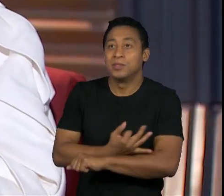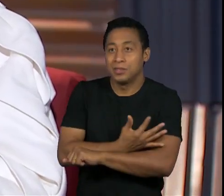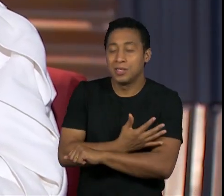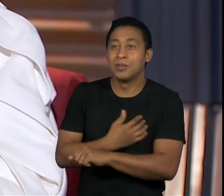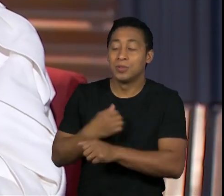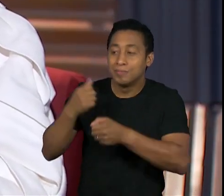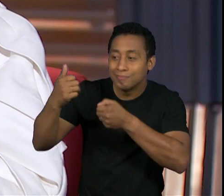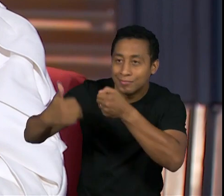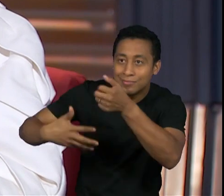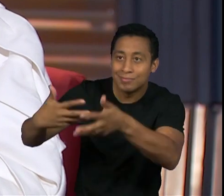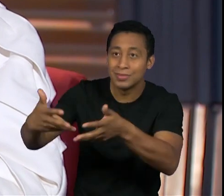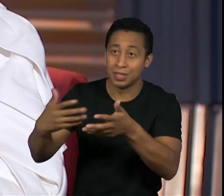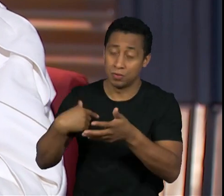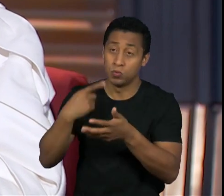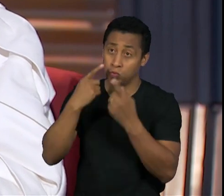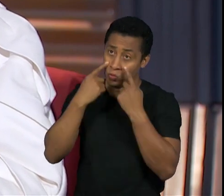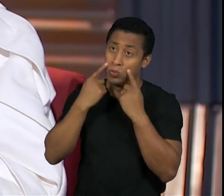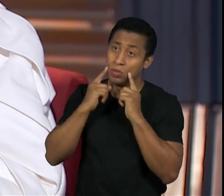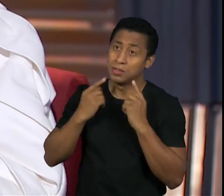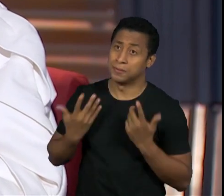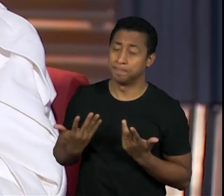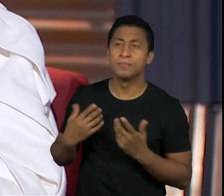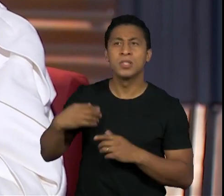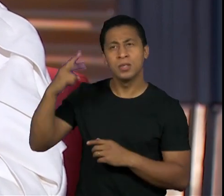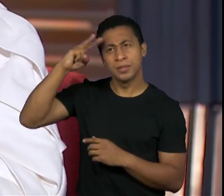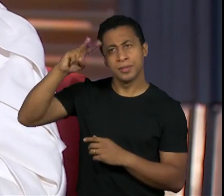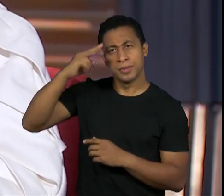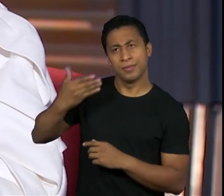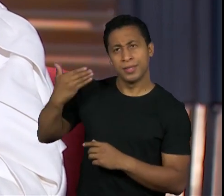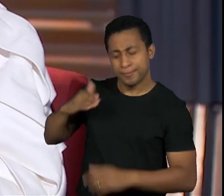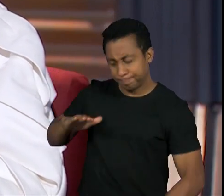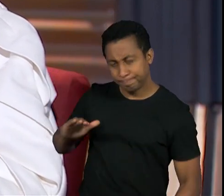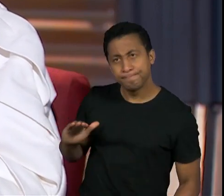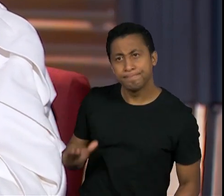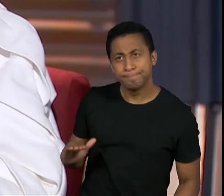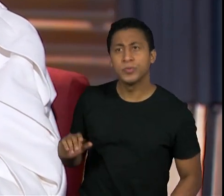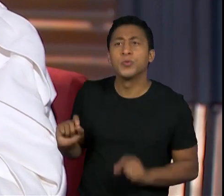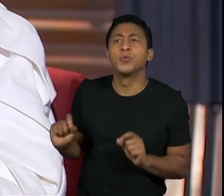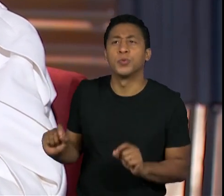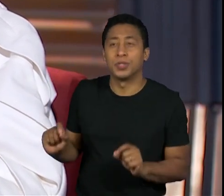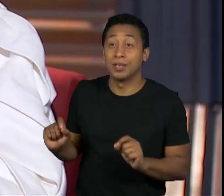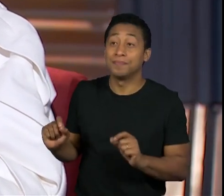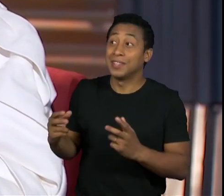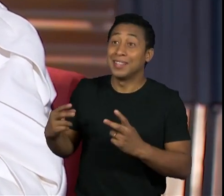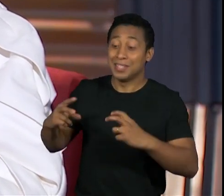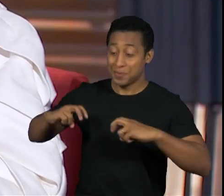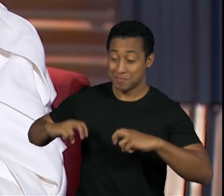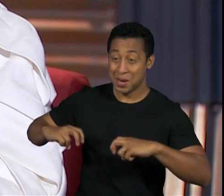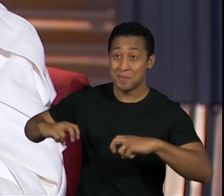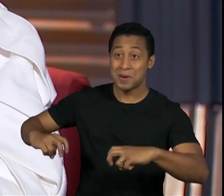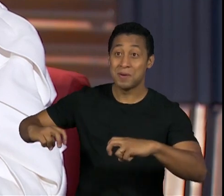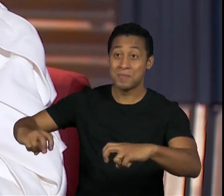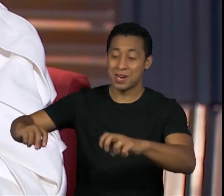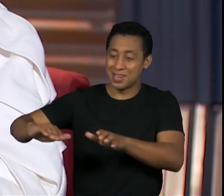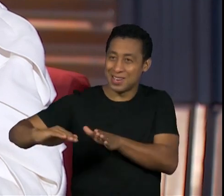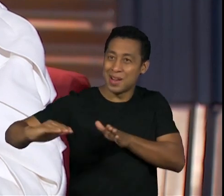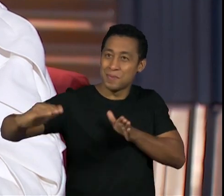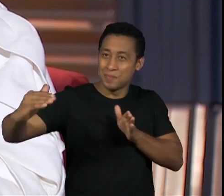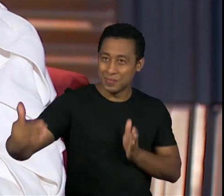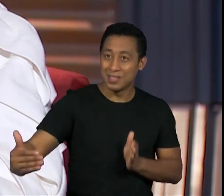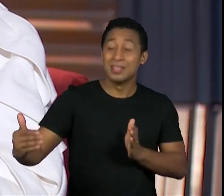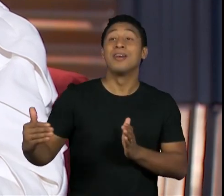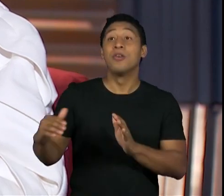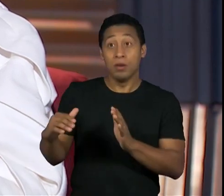As imagens mais antigas da minha infância são as reuniões de família, né, os almoços dos domingos, os